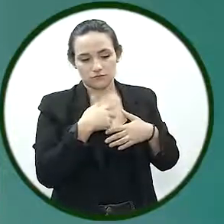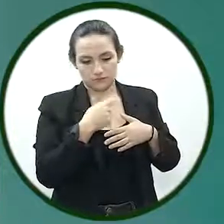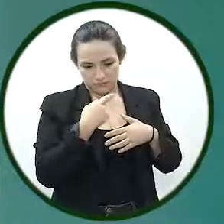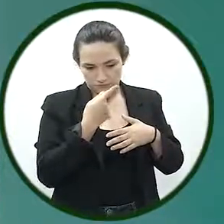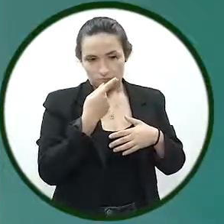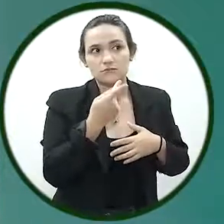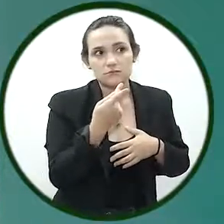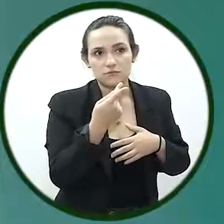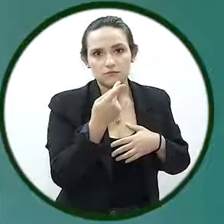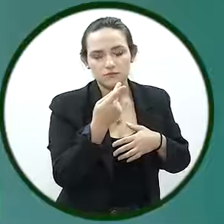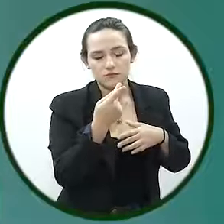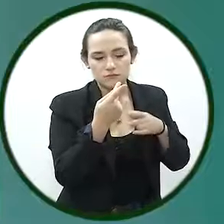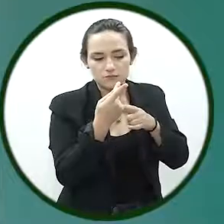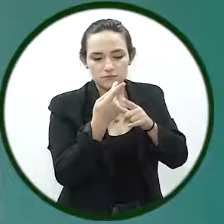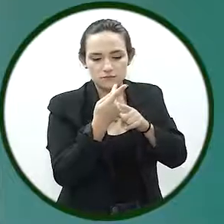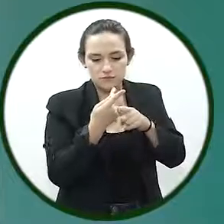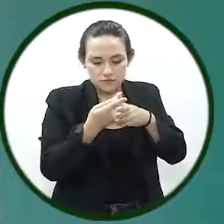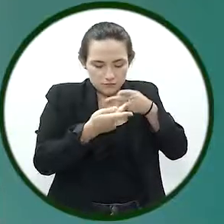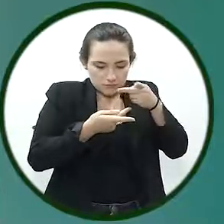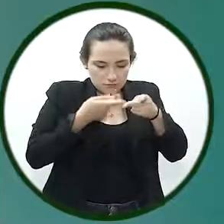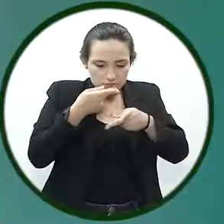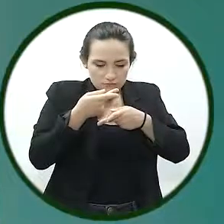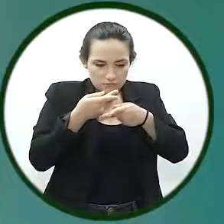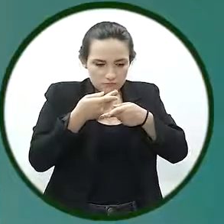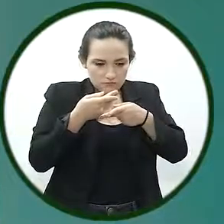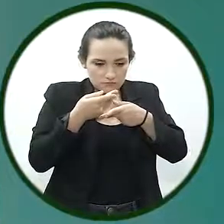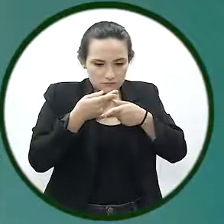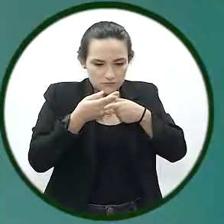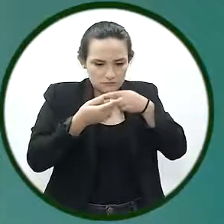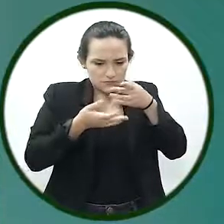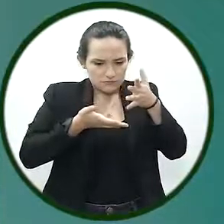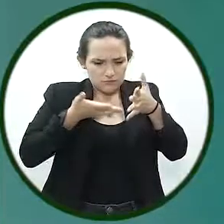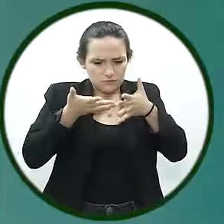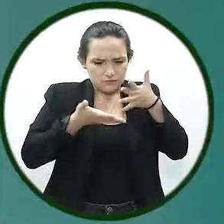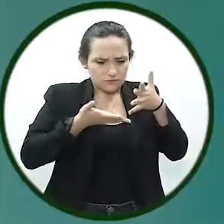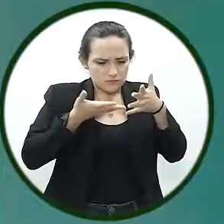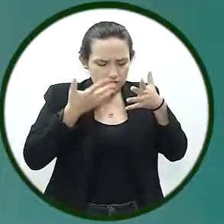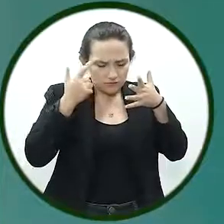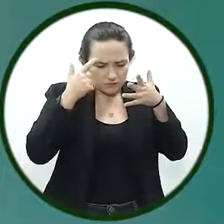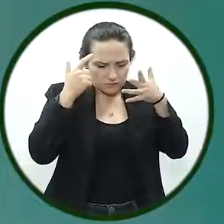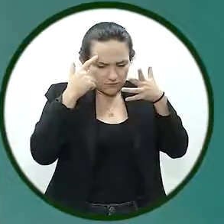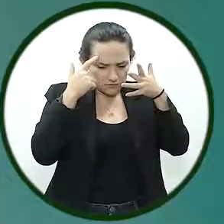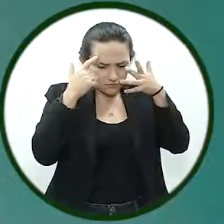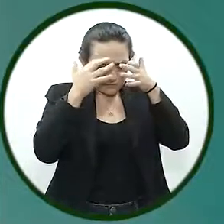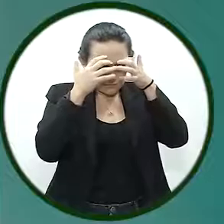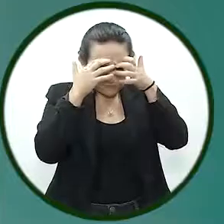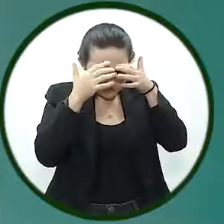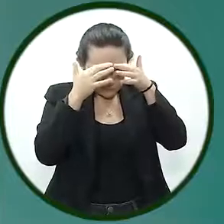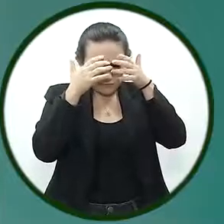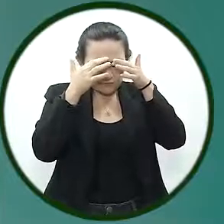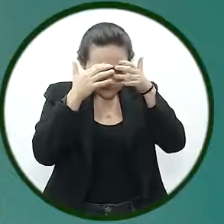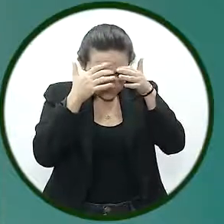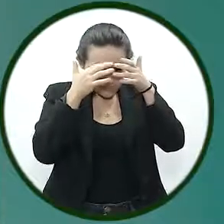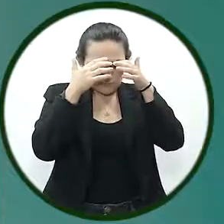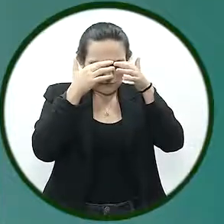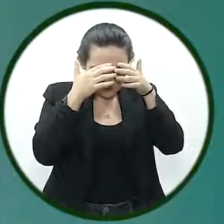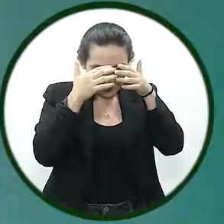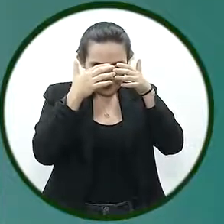consciência é constituída através desse mediador. E as minhas ações, ela vem depois do pensamento.